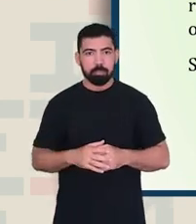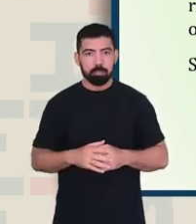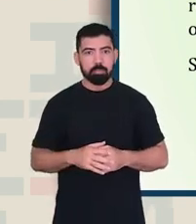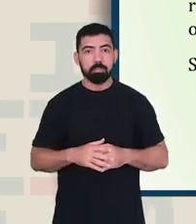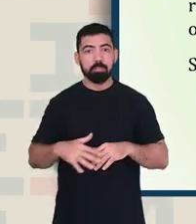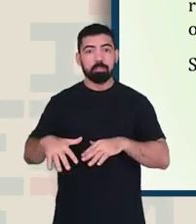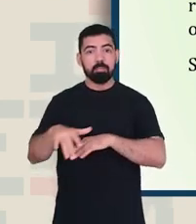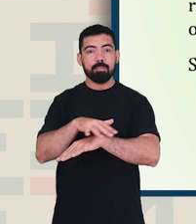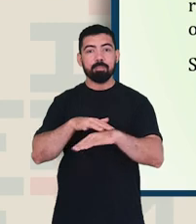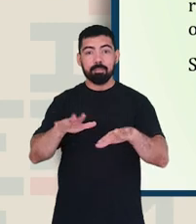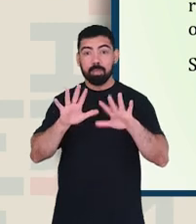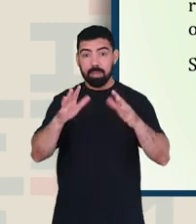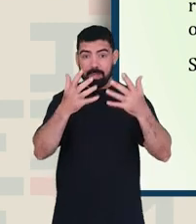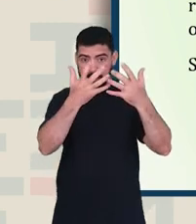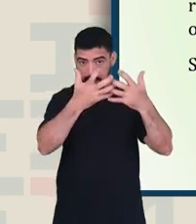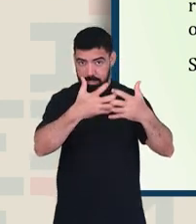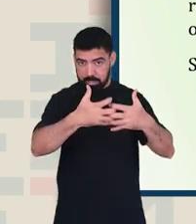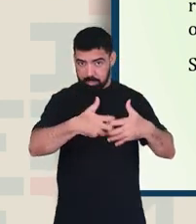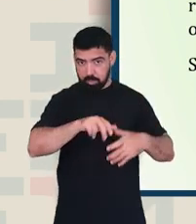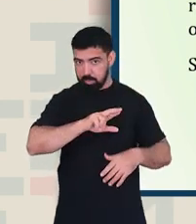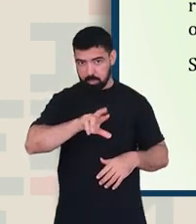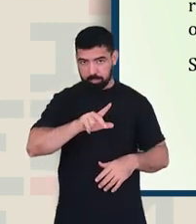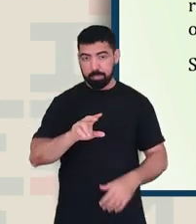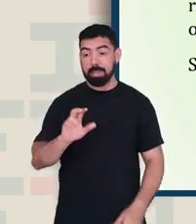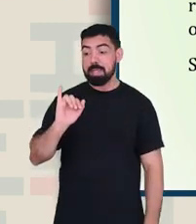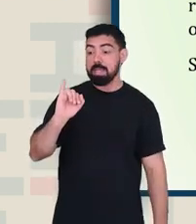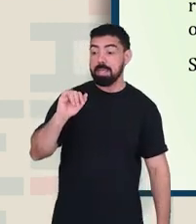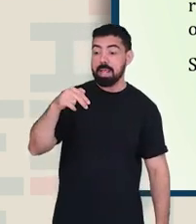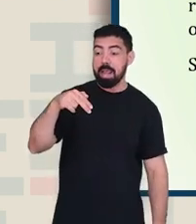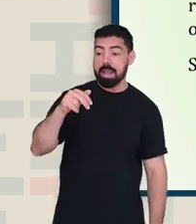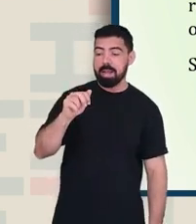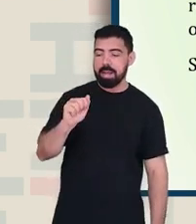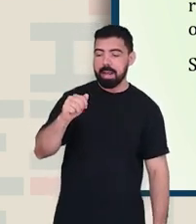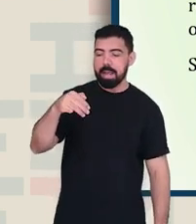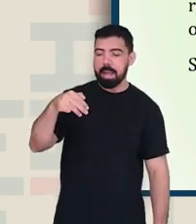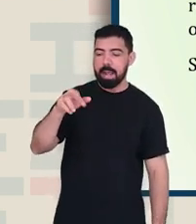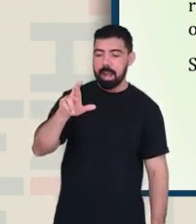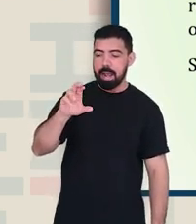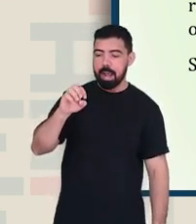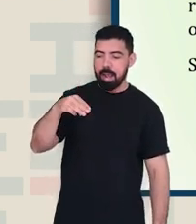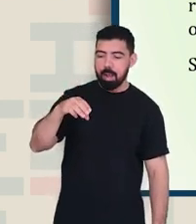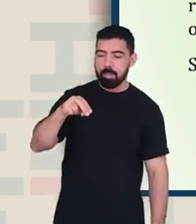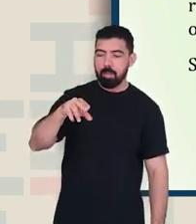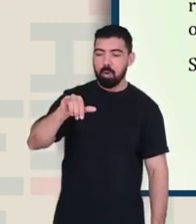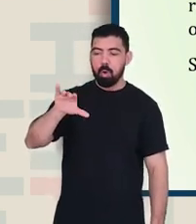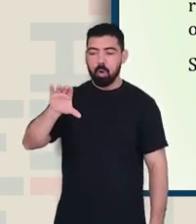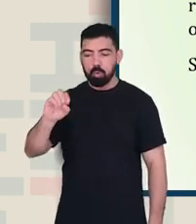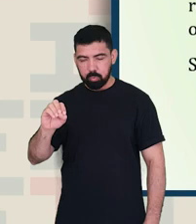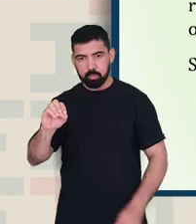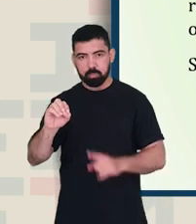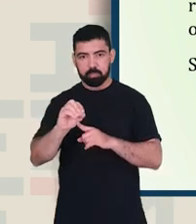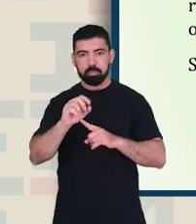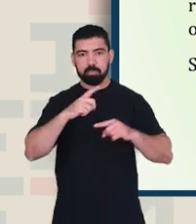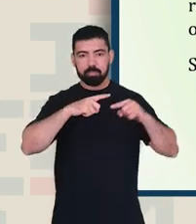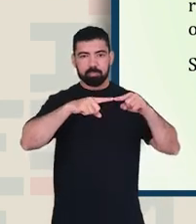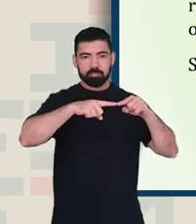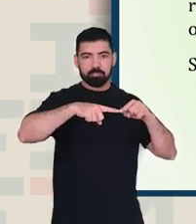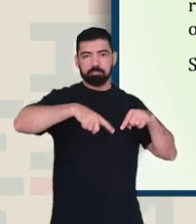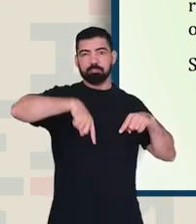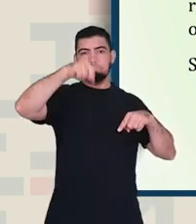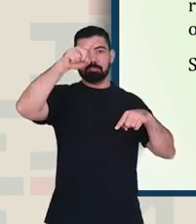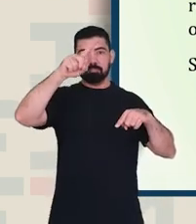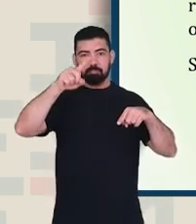espectro inarmônico, já vamos ver um pouquinho isso, com um ataque, o